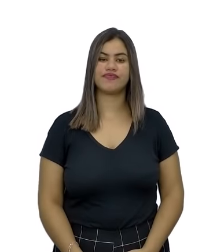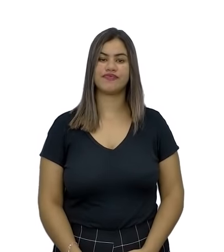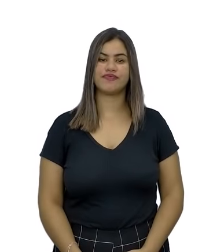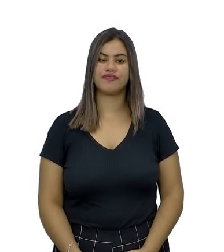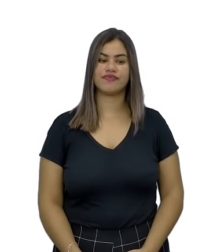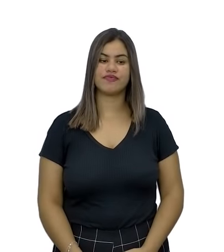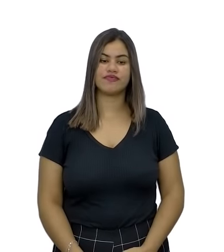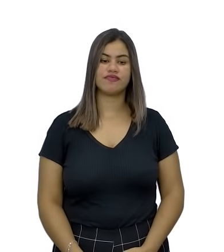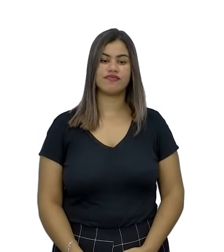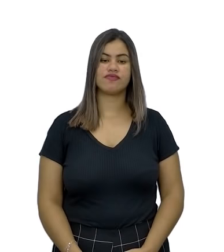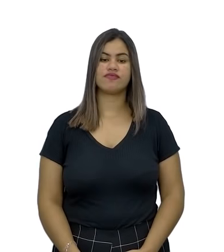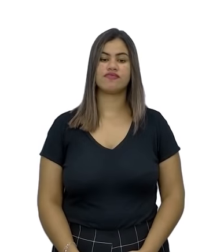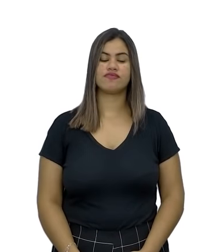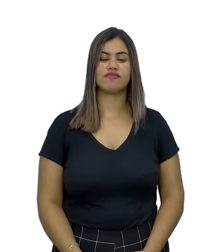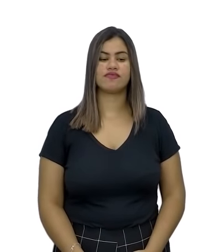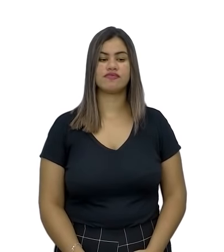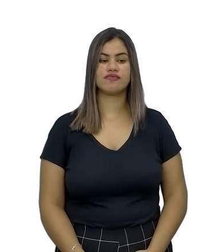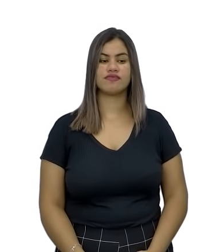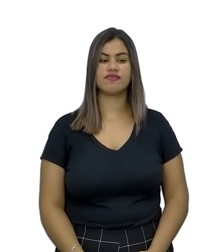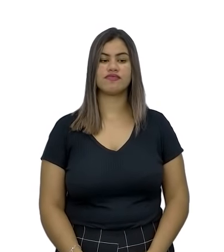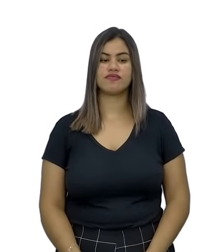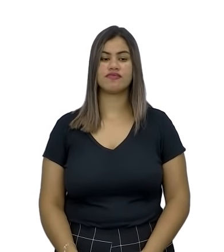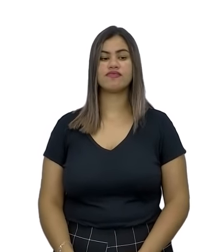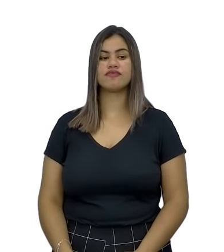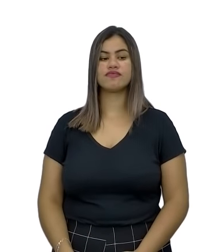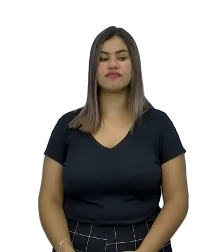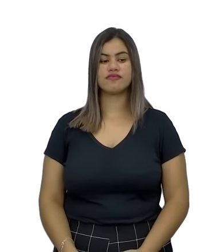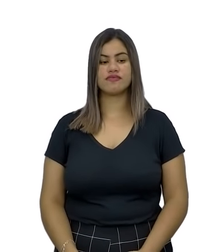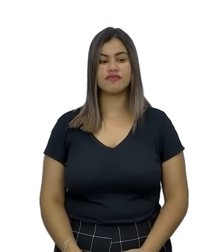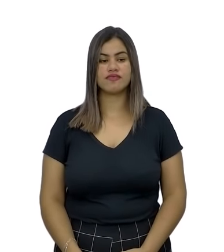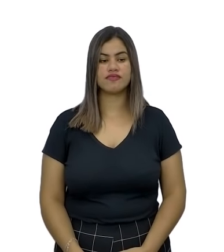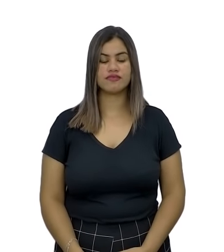vocês estiverem acompanhando aí. Aí,